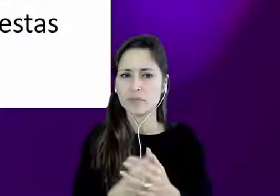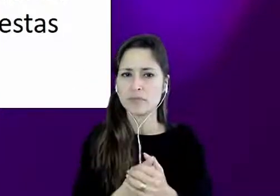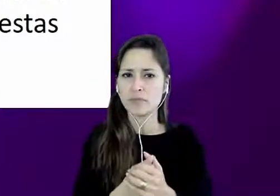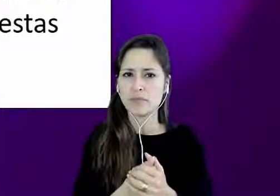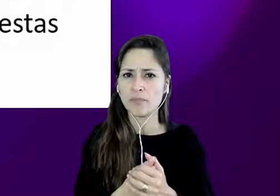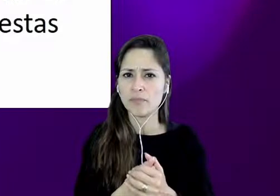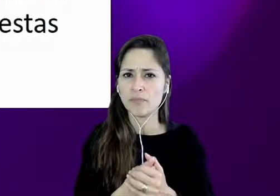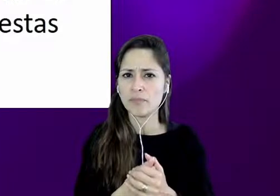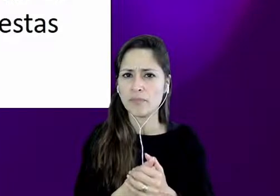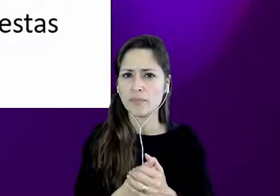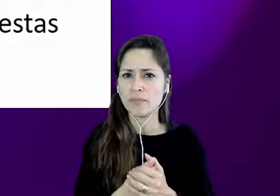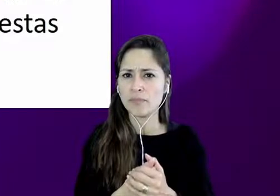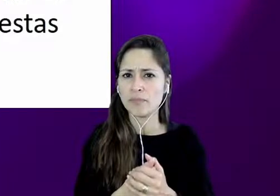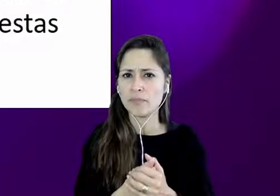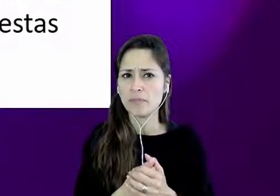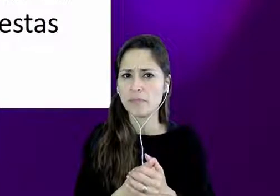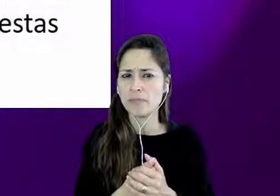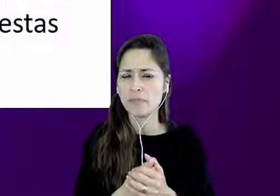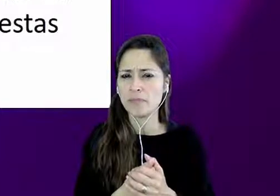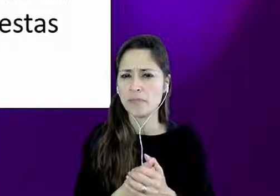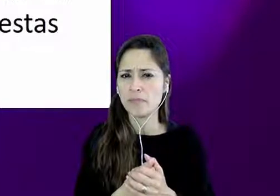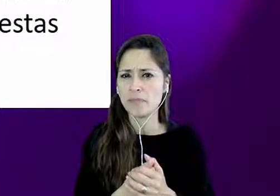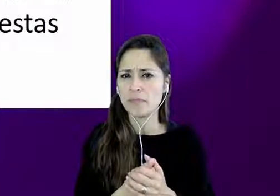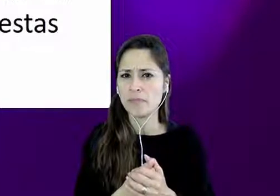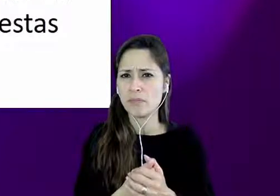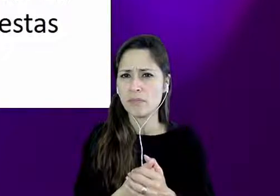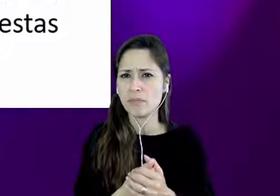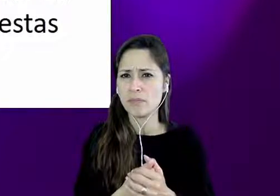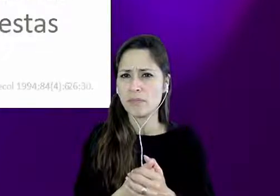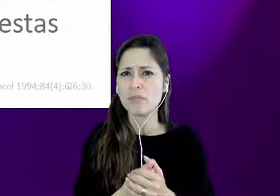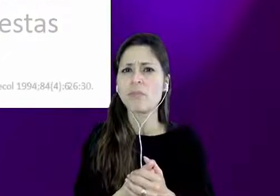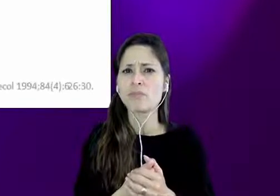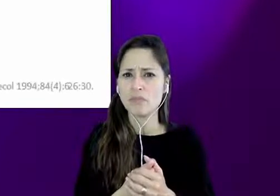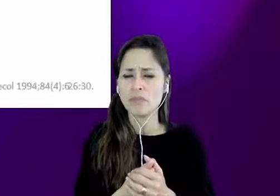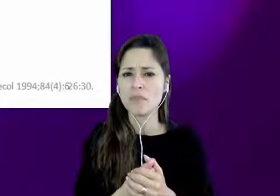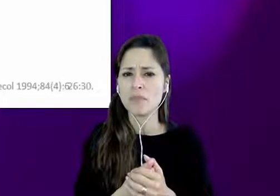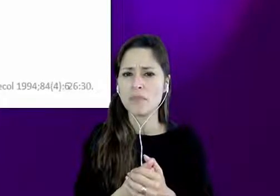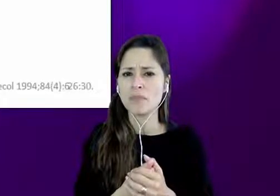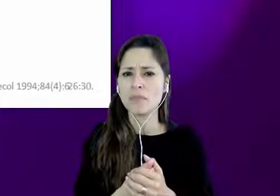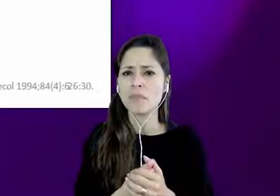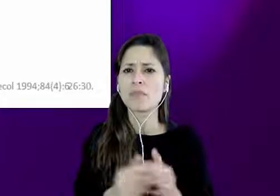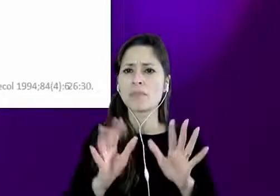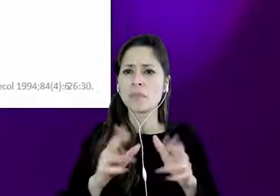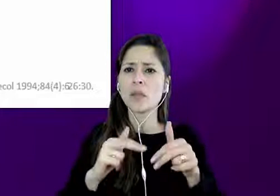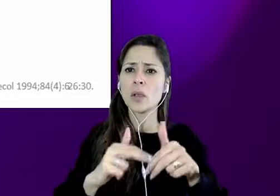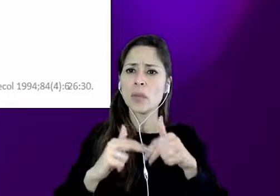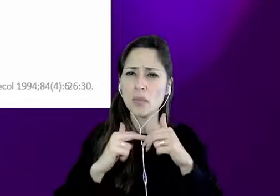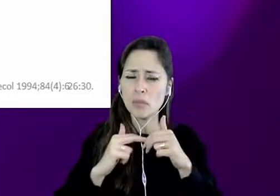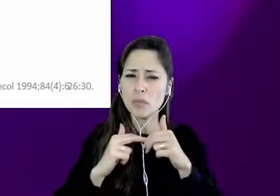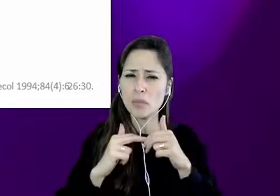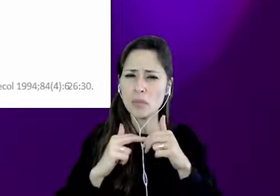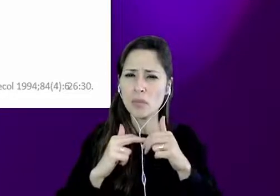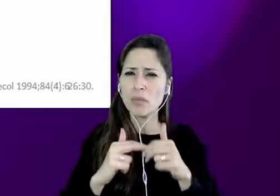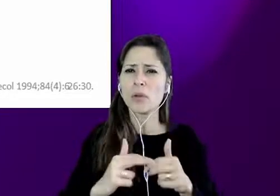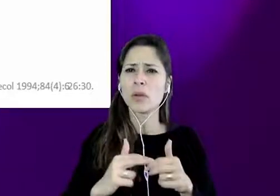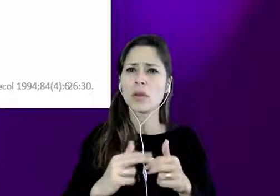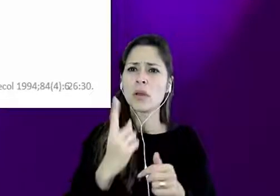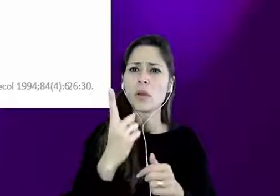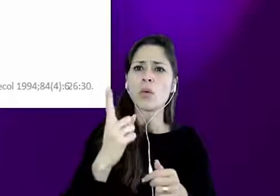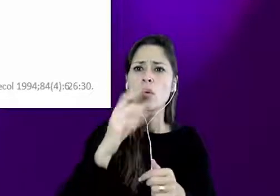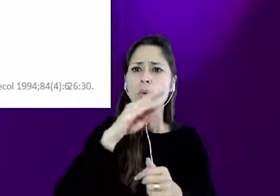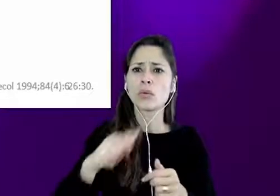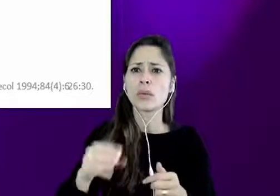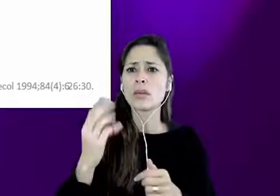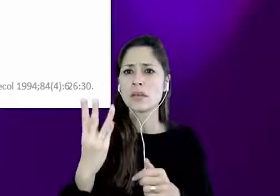gestacional, mas, claro, nesse momento, enquanto se aguarda, as condições maternas podem se deteriorar. Então, por isso mesmo que 2/3 das gestantes